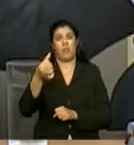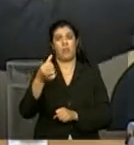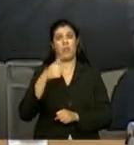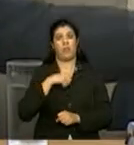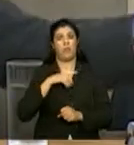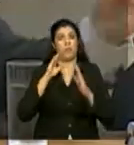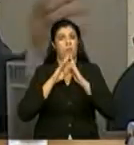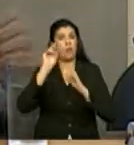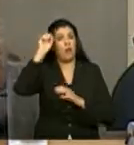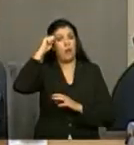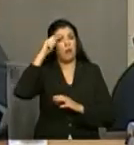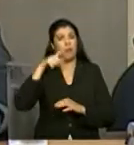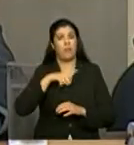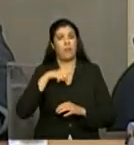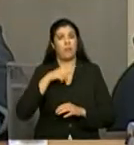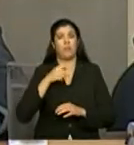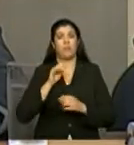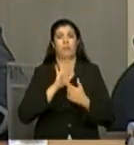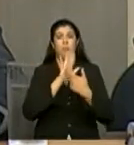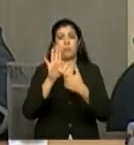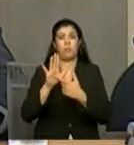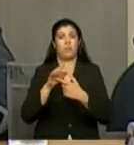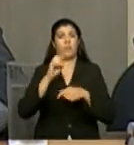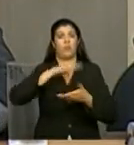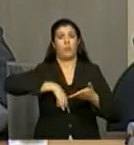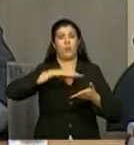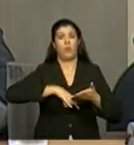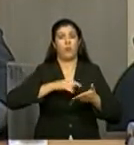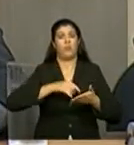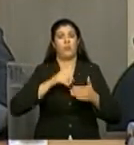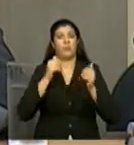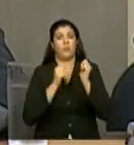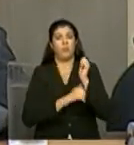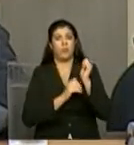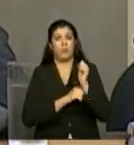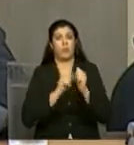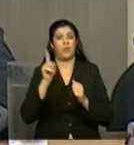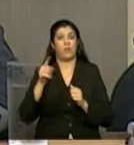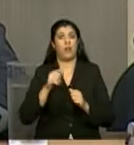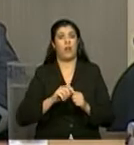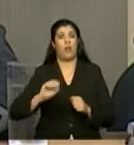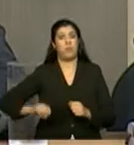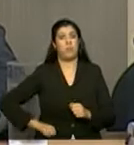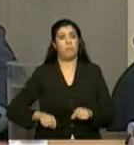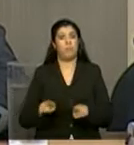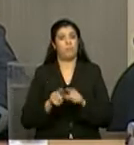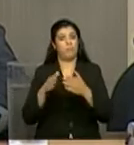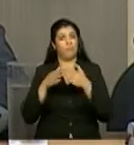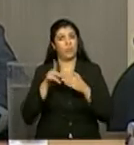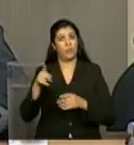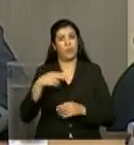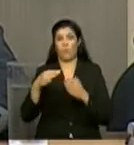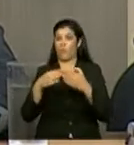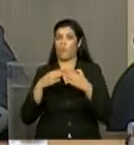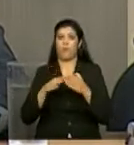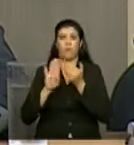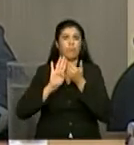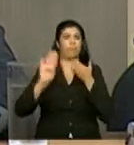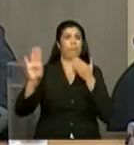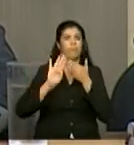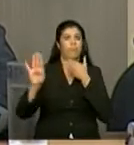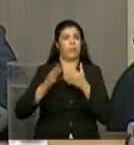passa um um documento secreto o seu embaixador lauermann uruguai e pede que ele não se meta nas